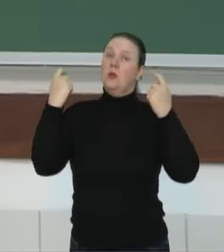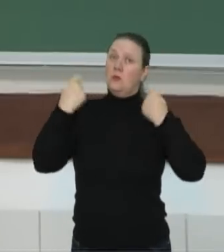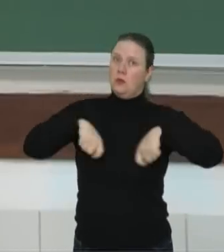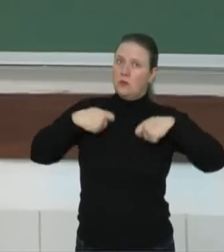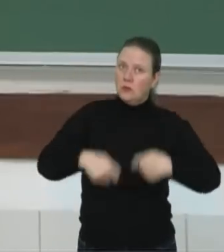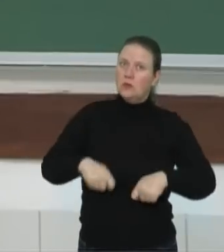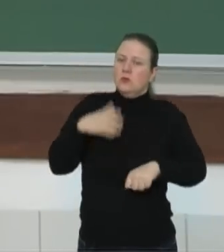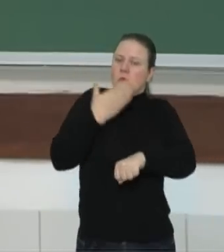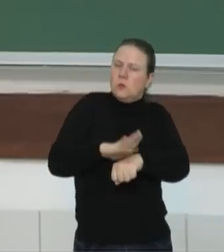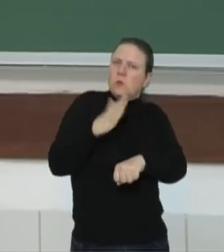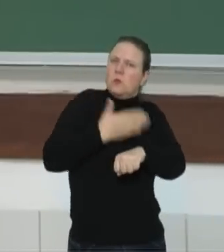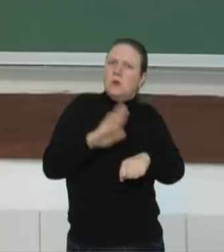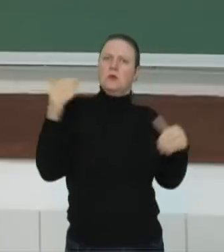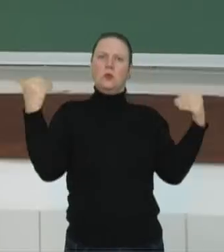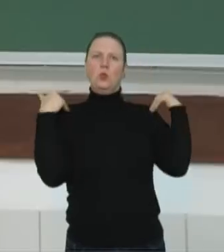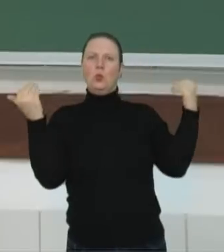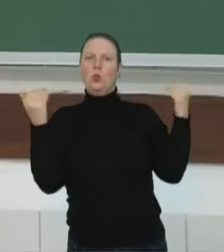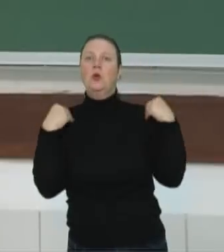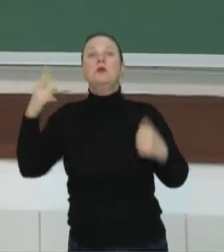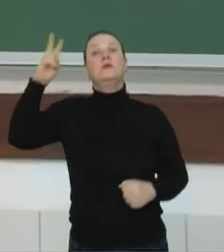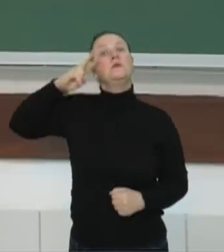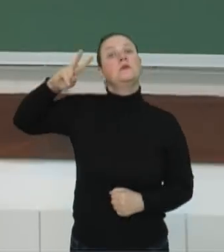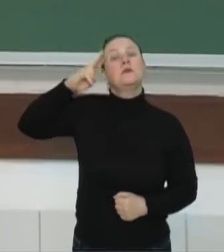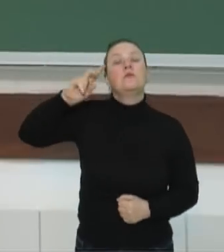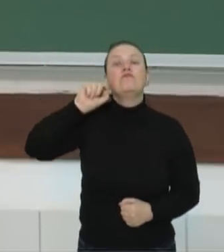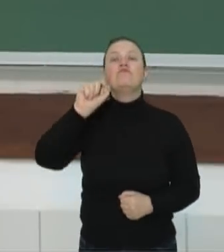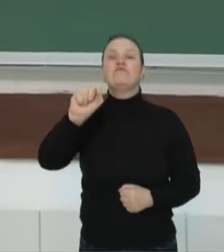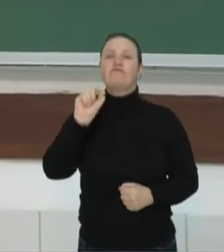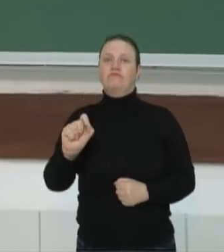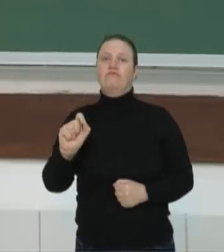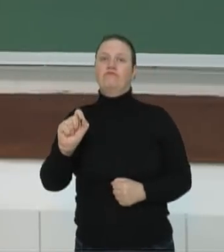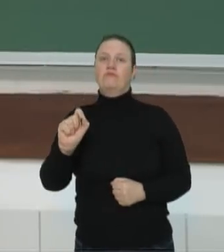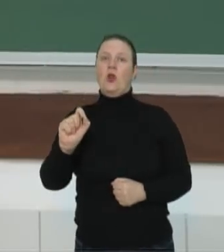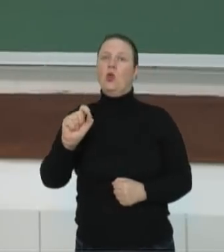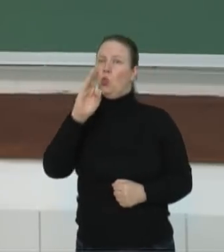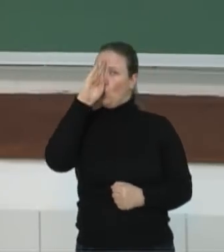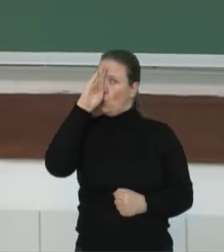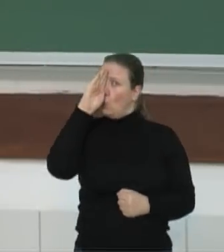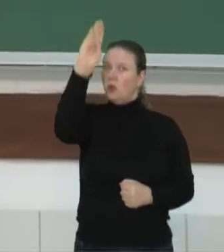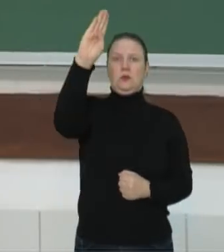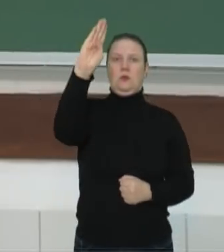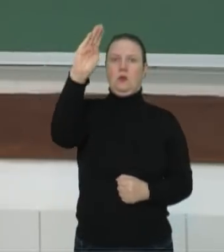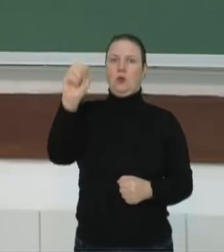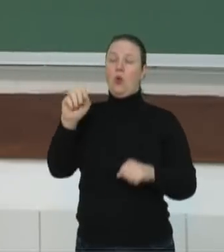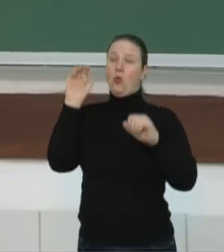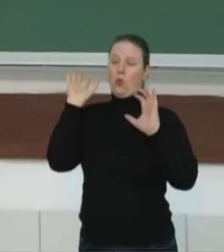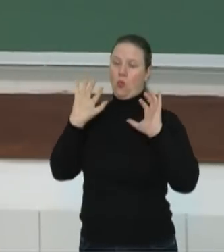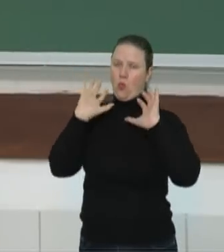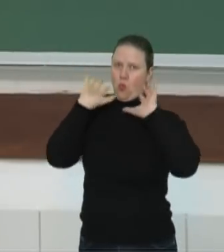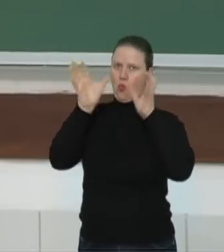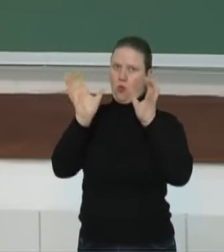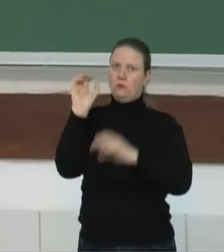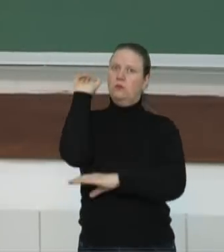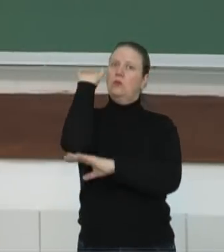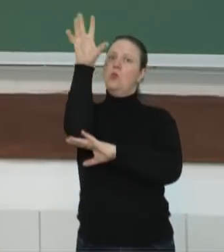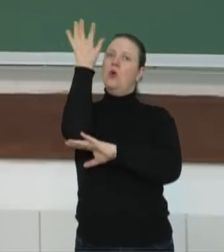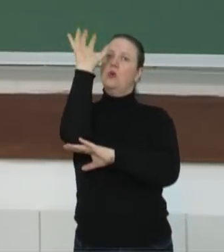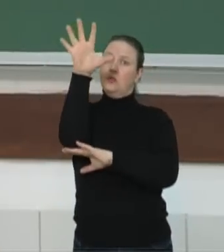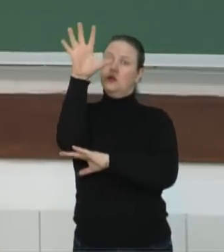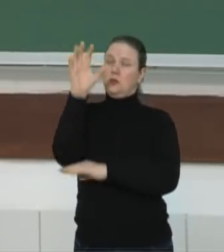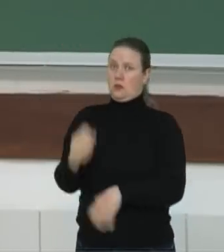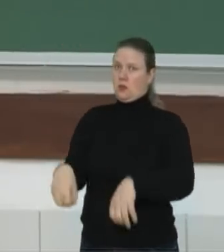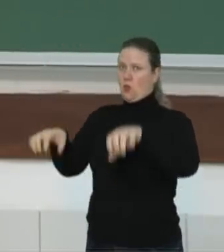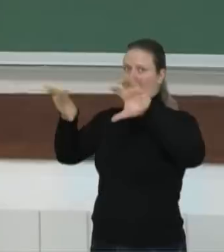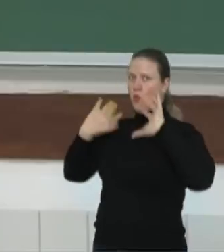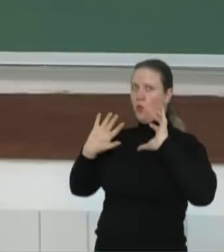você for para a sua aula, lembre-se desse princípio, tá? Bola de basquete, sempre vou receber